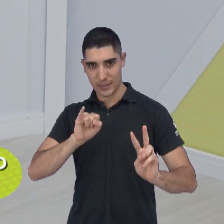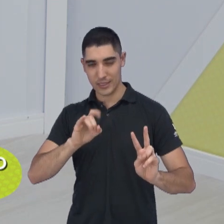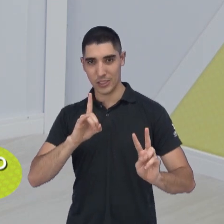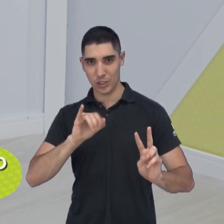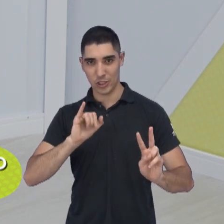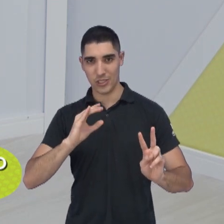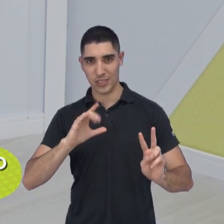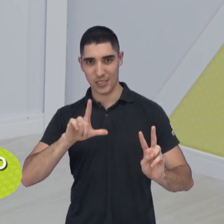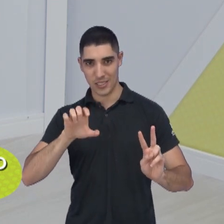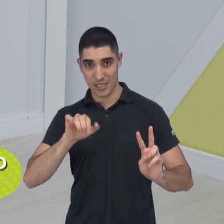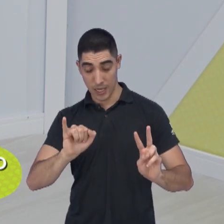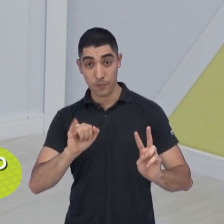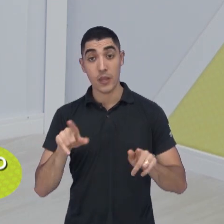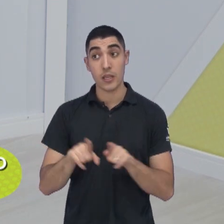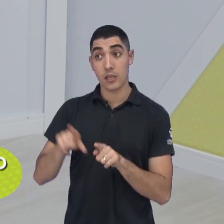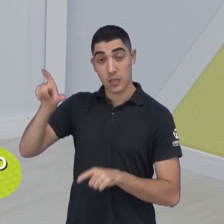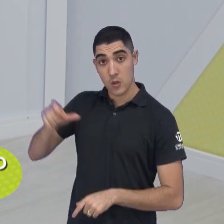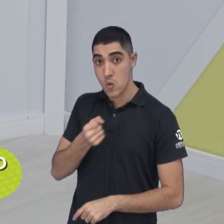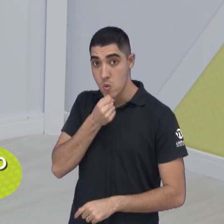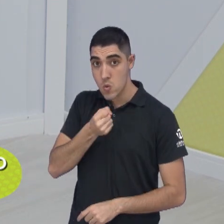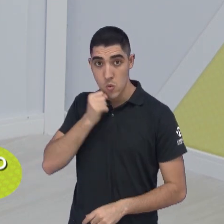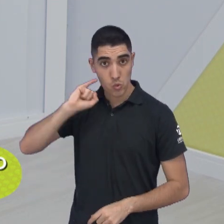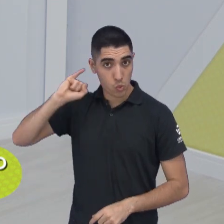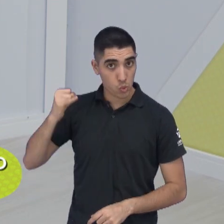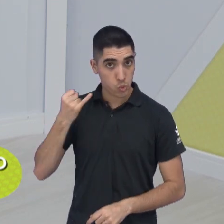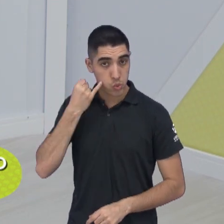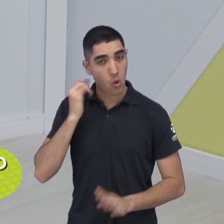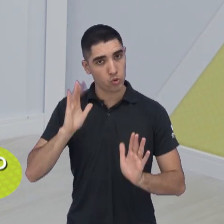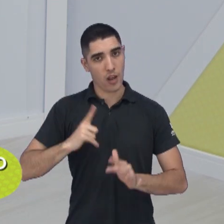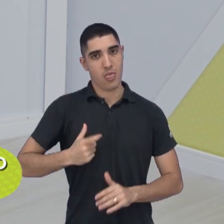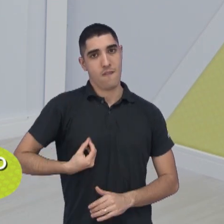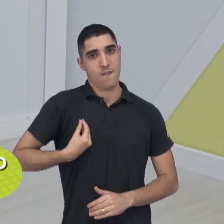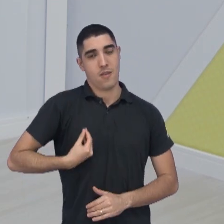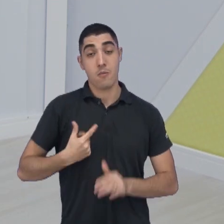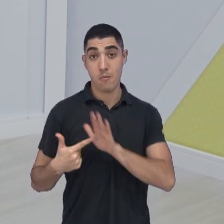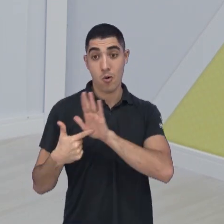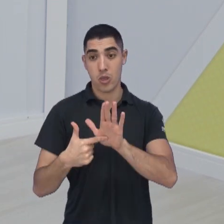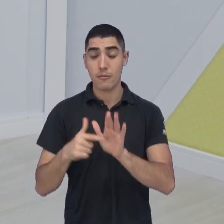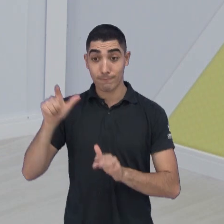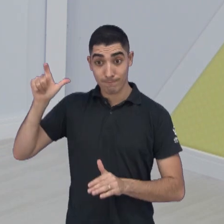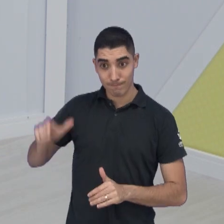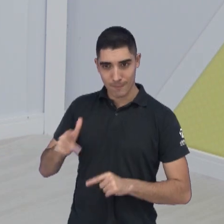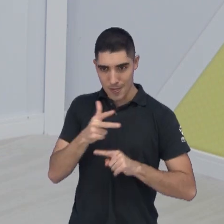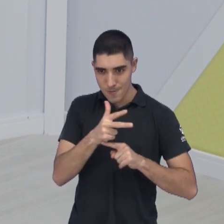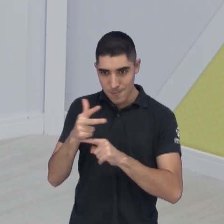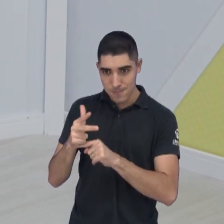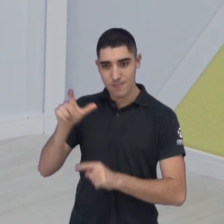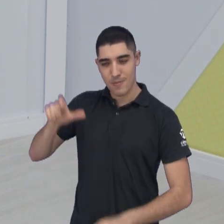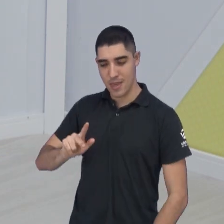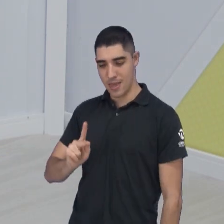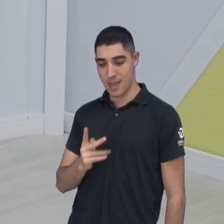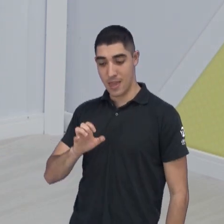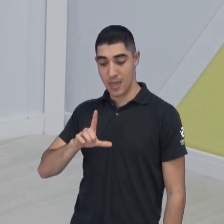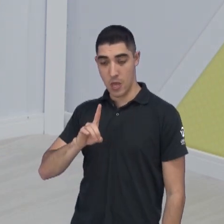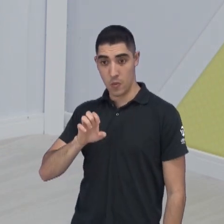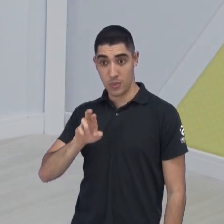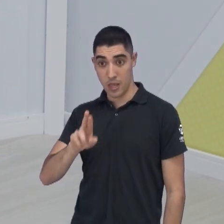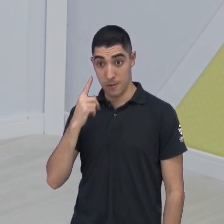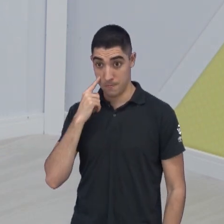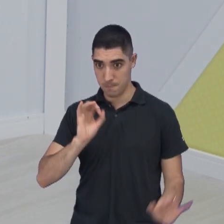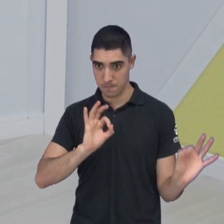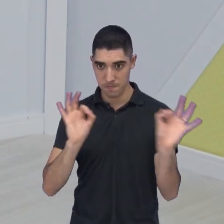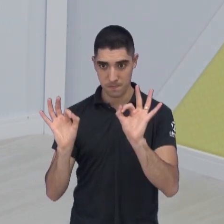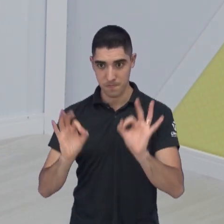repórter, o João Delfino, esteve presente, conta tudo para você. As imagens são de Helder Soares. Solta,